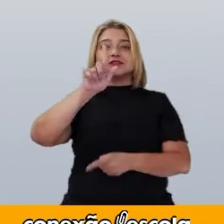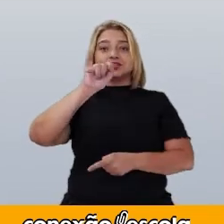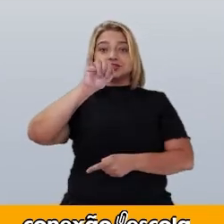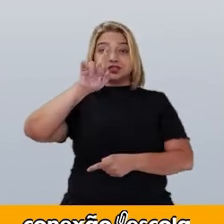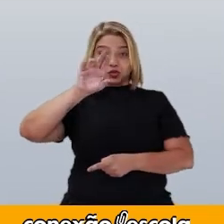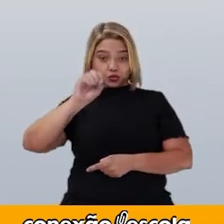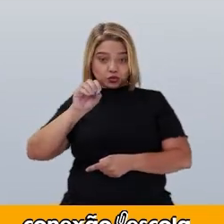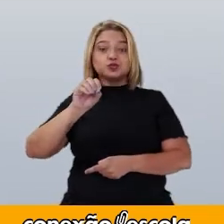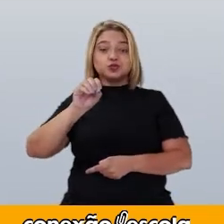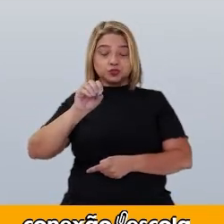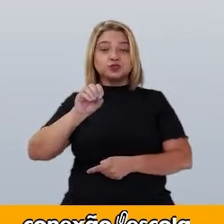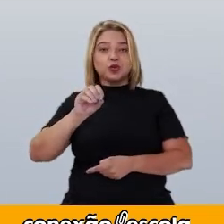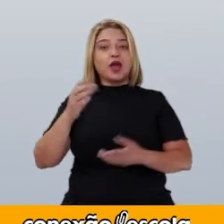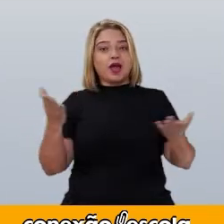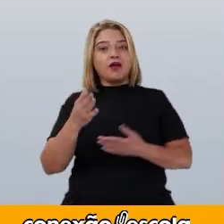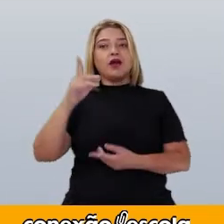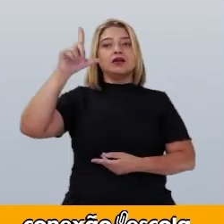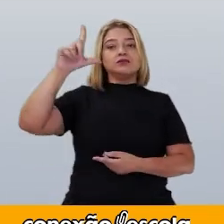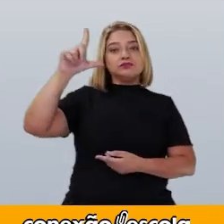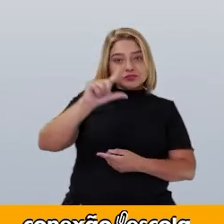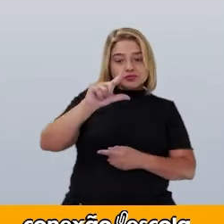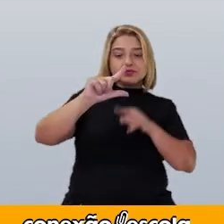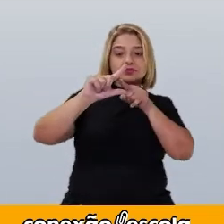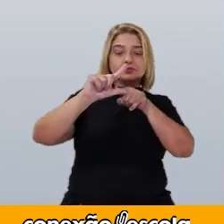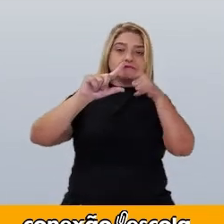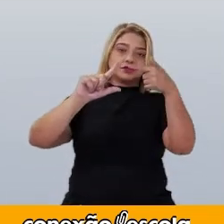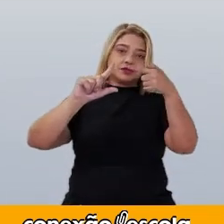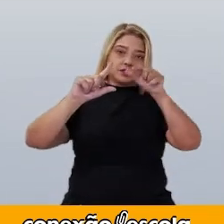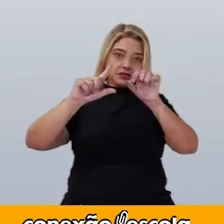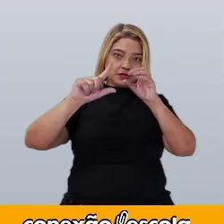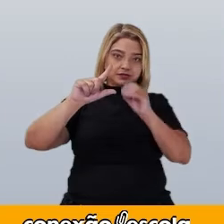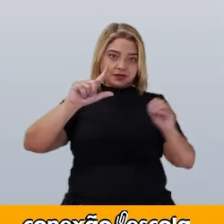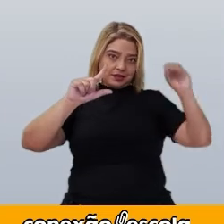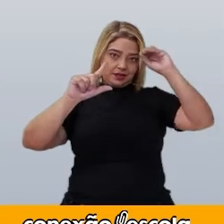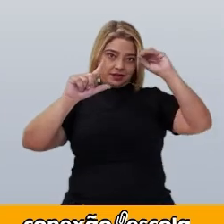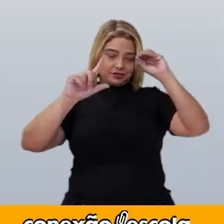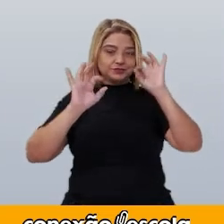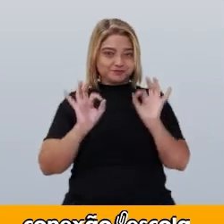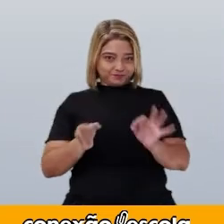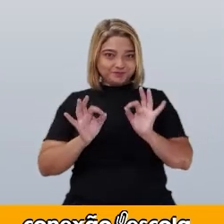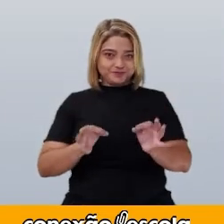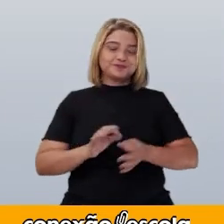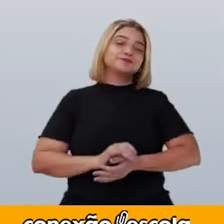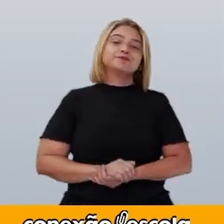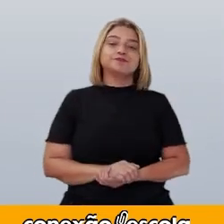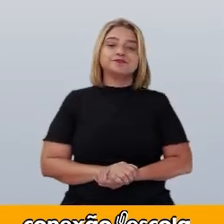um ângulo de 70 graus, certo?